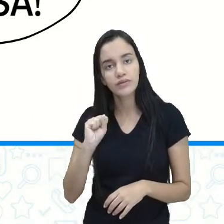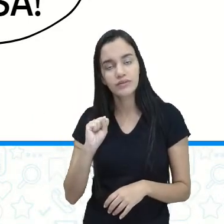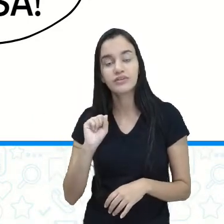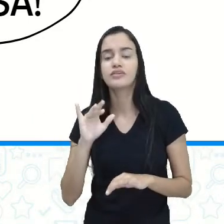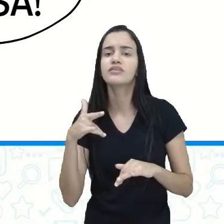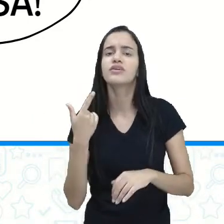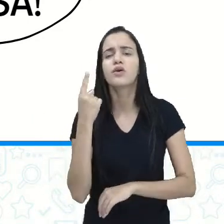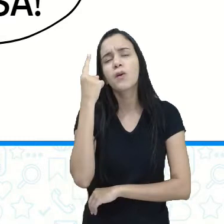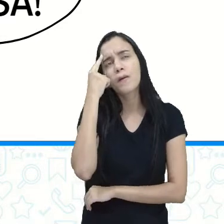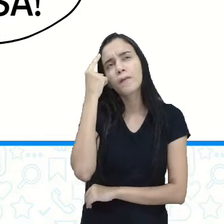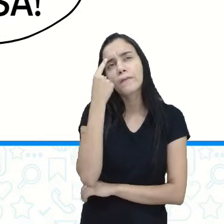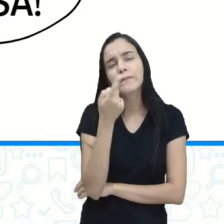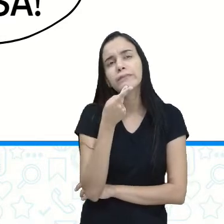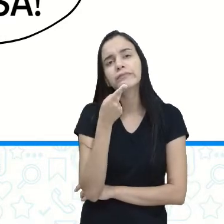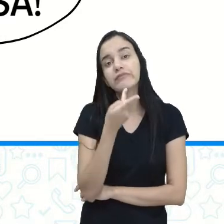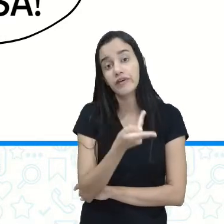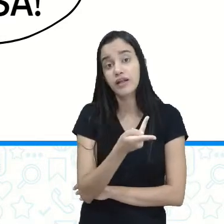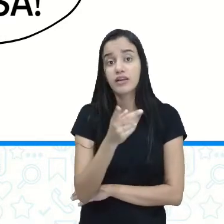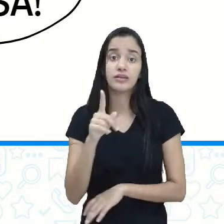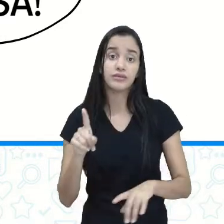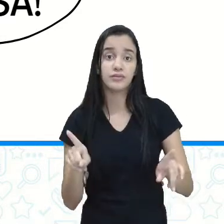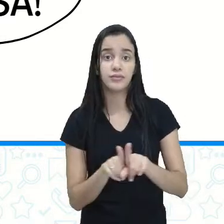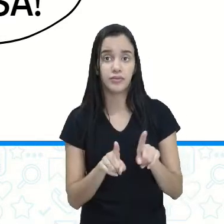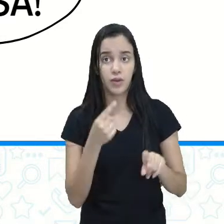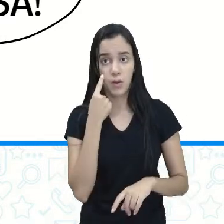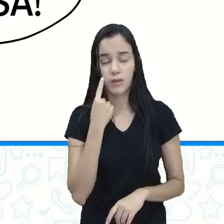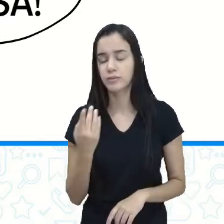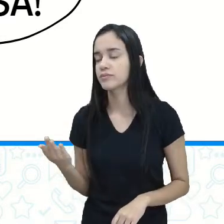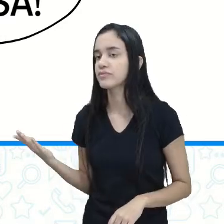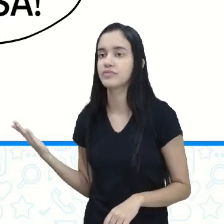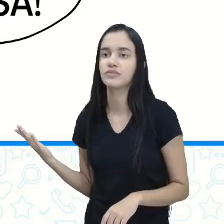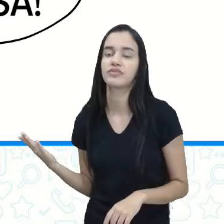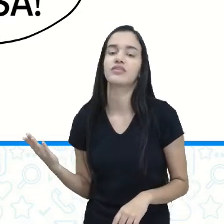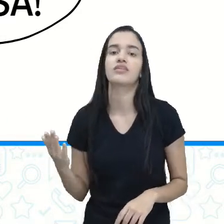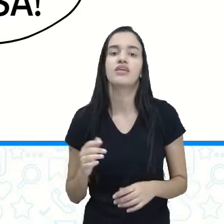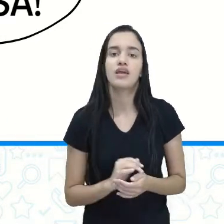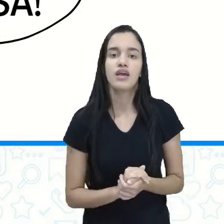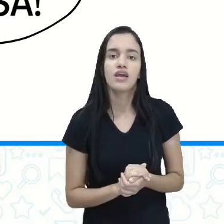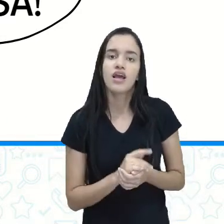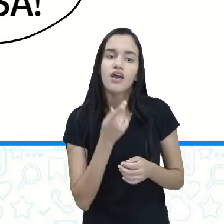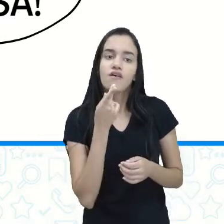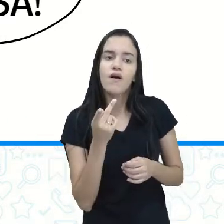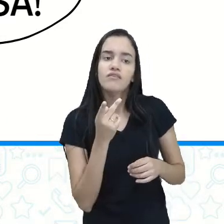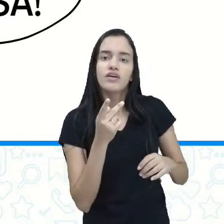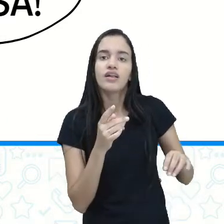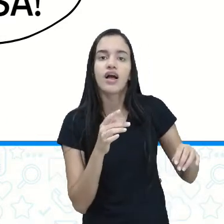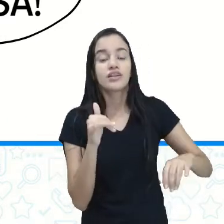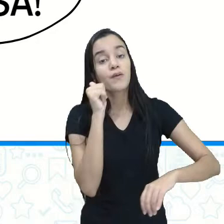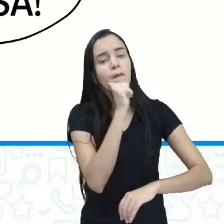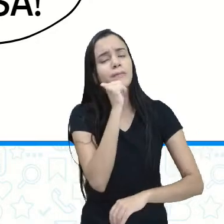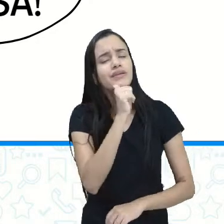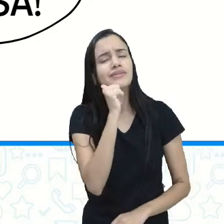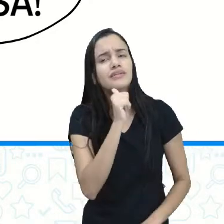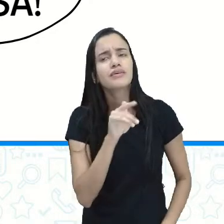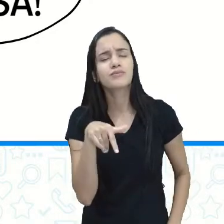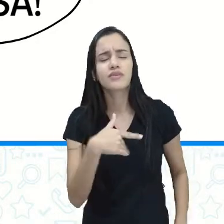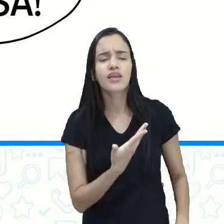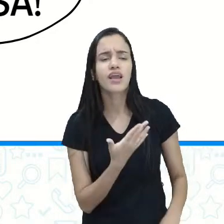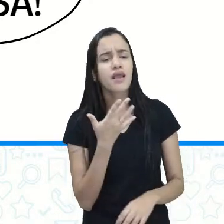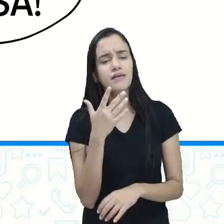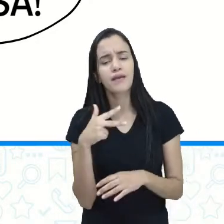encontramos pensamentos. Olha só, aí, por exemplo, tem um balão de fala. O que é que a menina está dizendo? Que